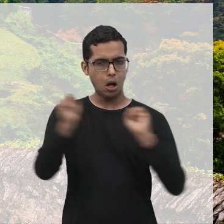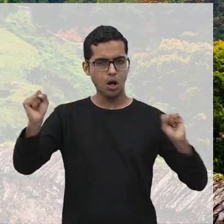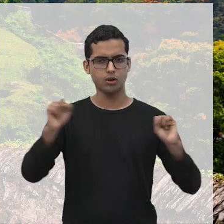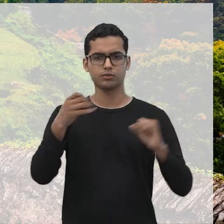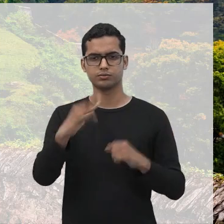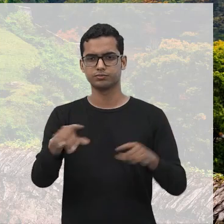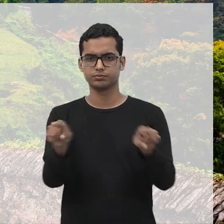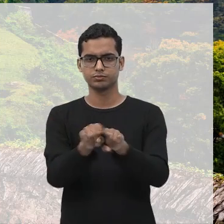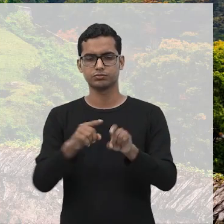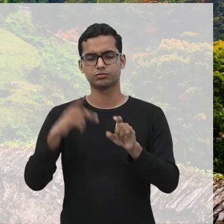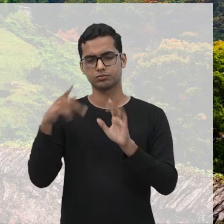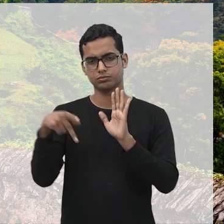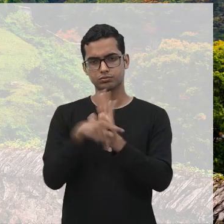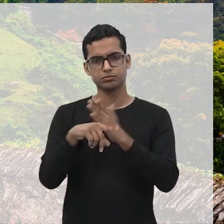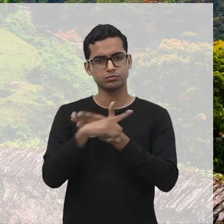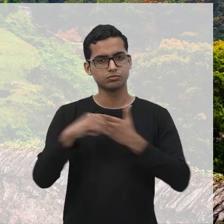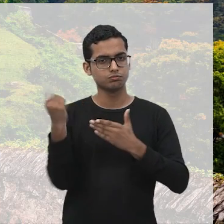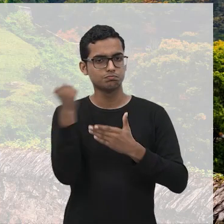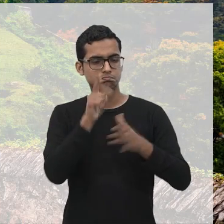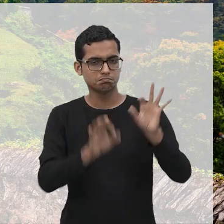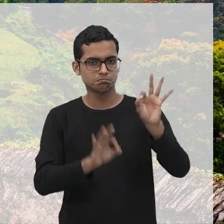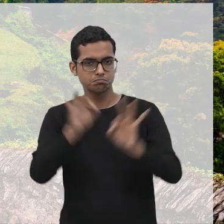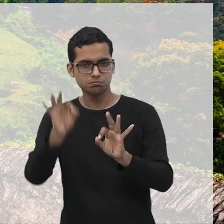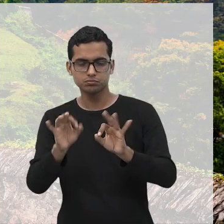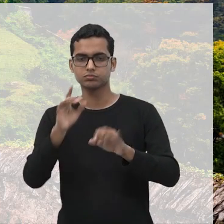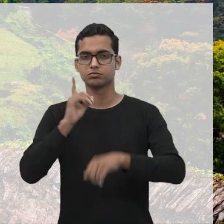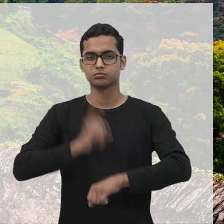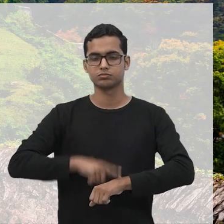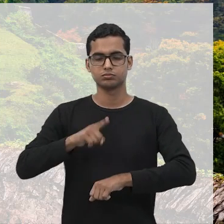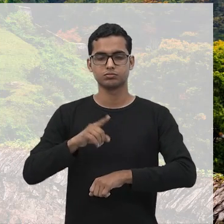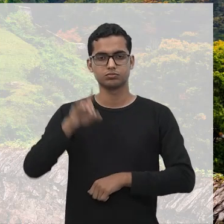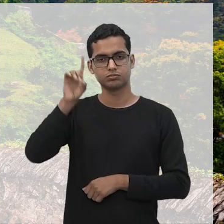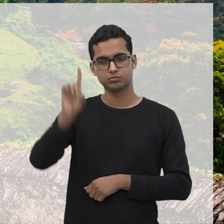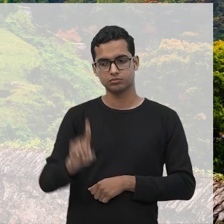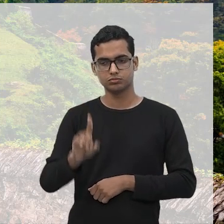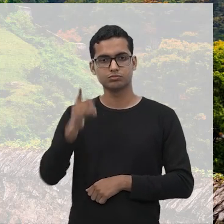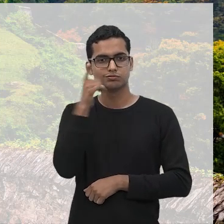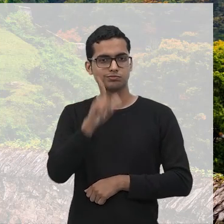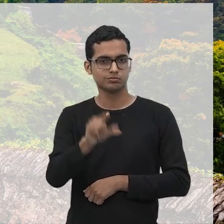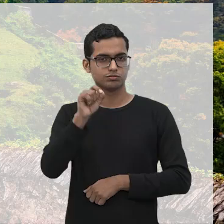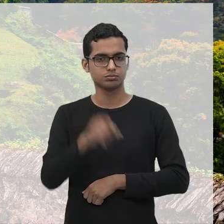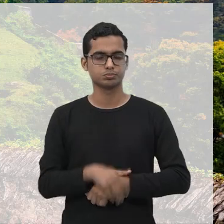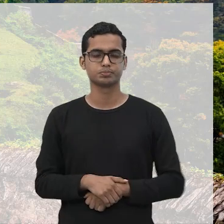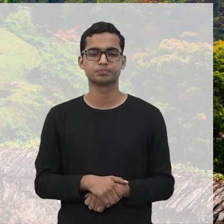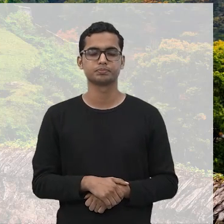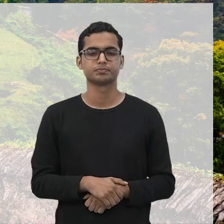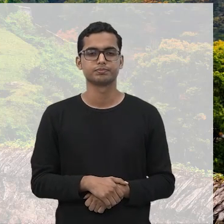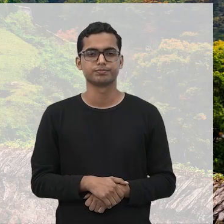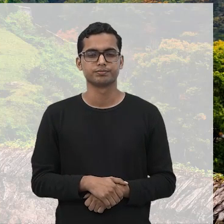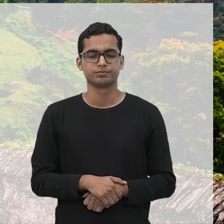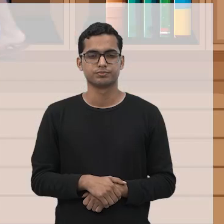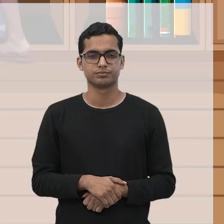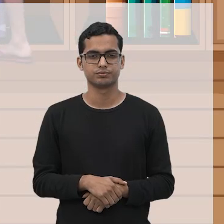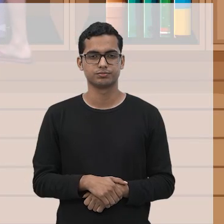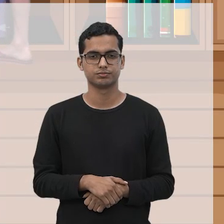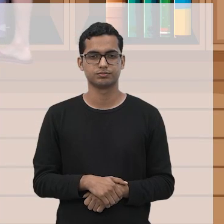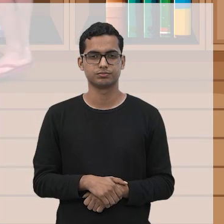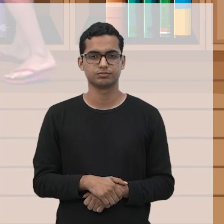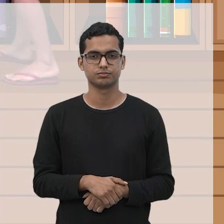o teatro contemporâneo, então a gente vai mostrar como é que ele é bem diferente o cenário. Vamos mostrar para